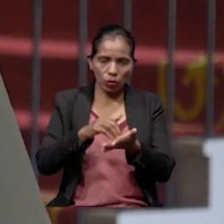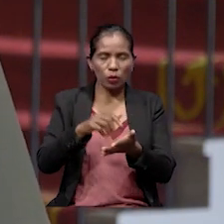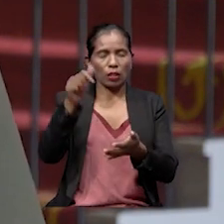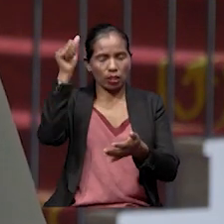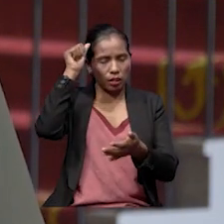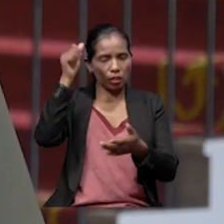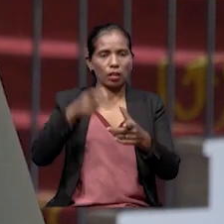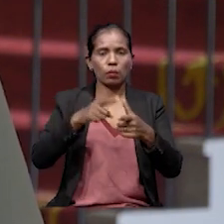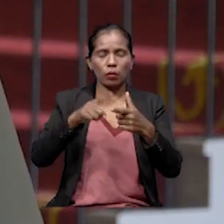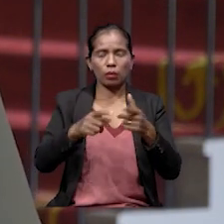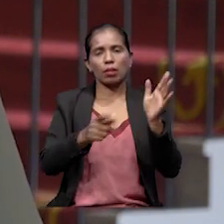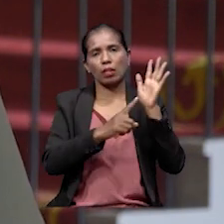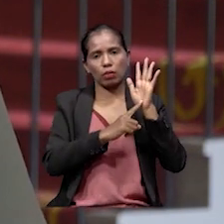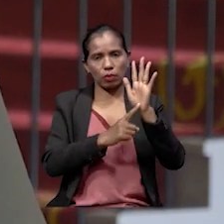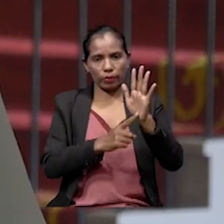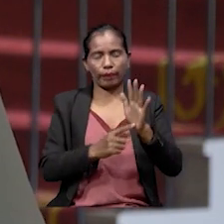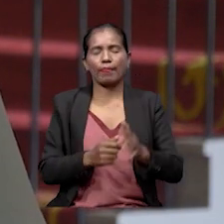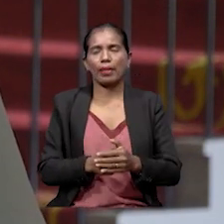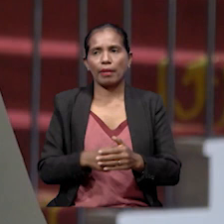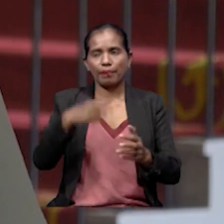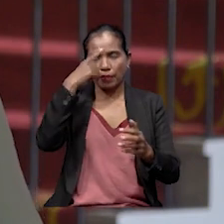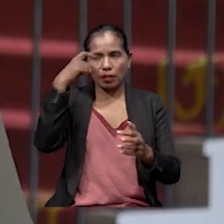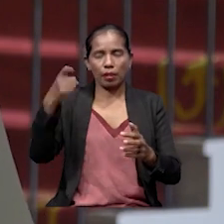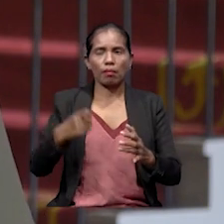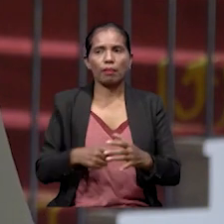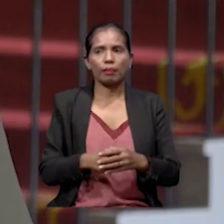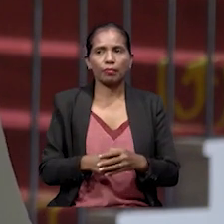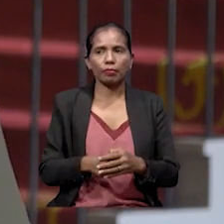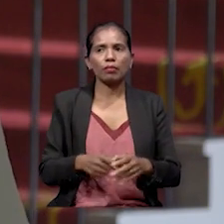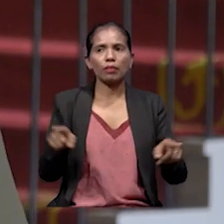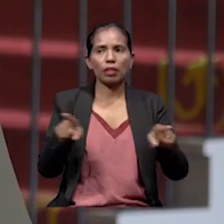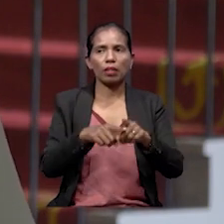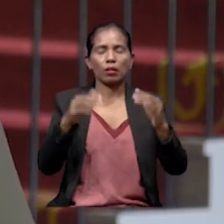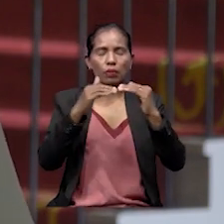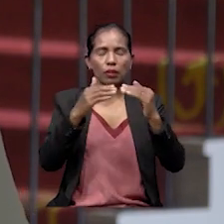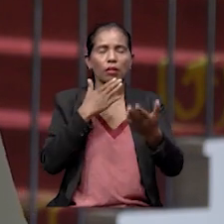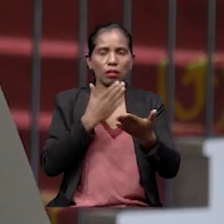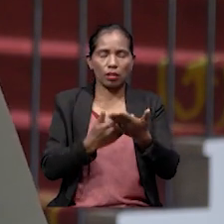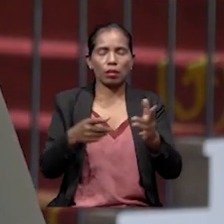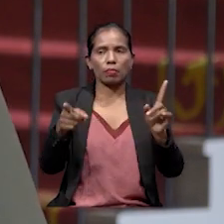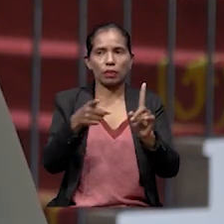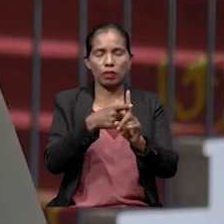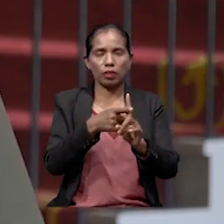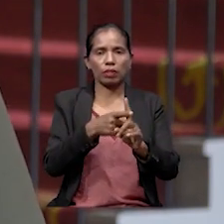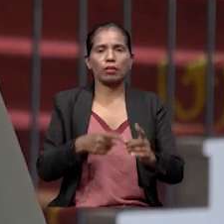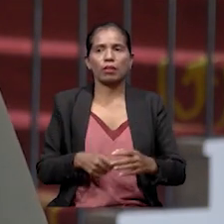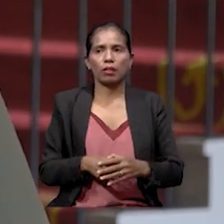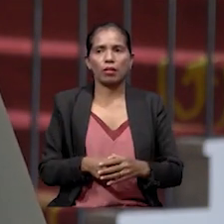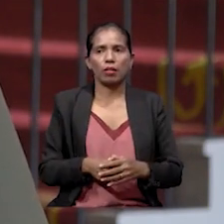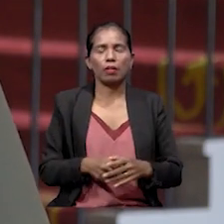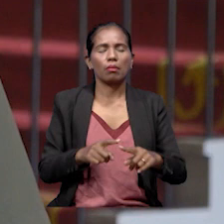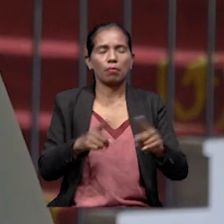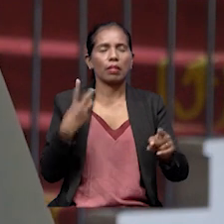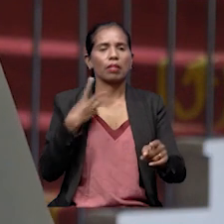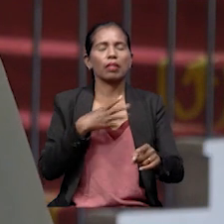depois mak nia foi info sai também nem ka a nessa reunião o ine dia positivo né positivo dia mai be ita